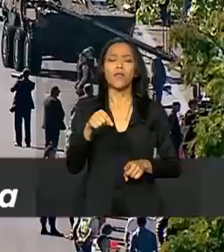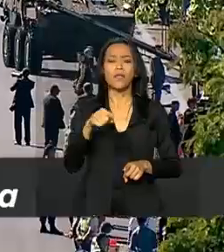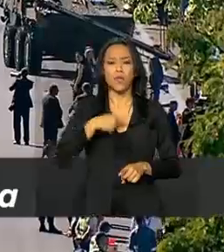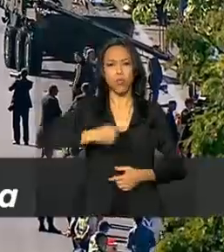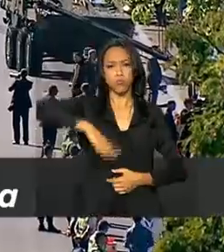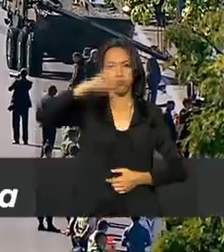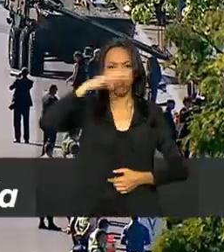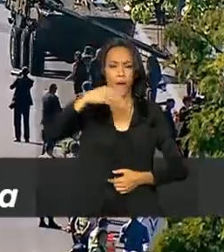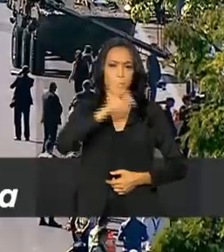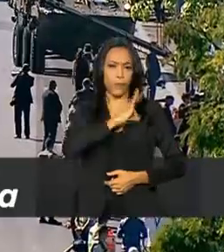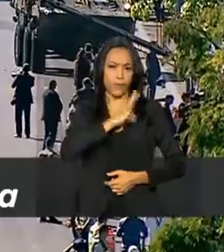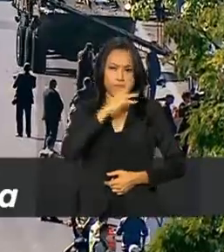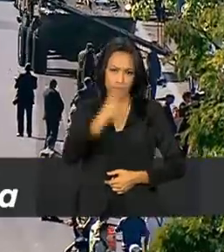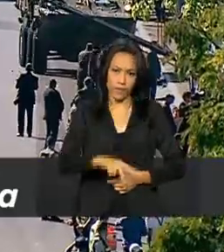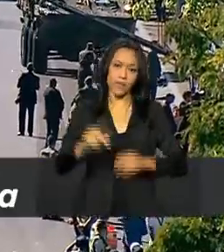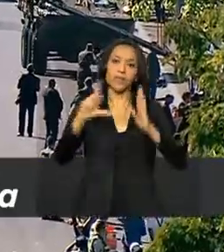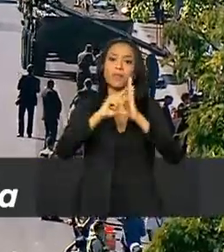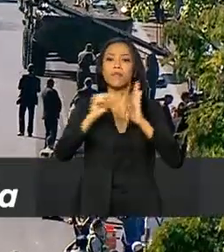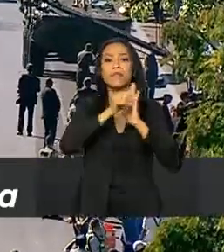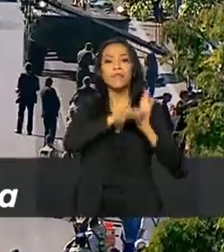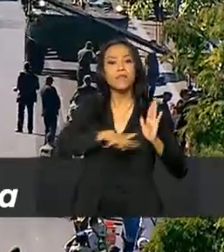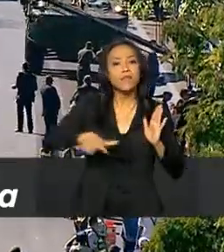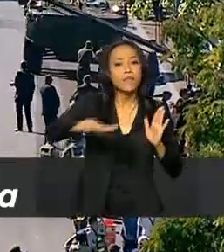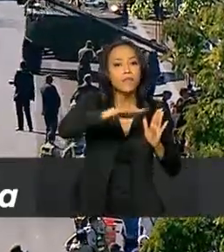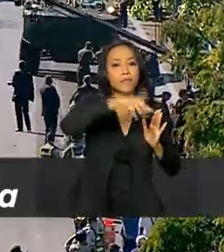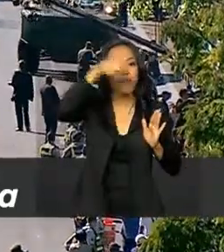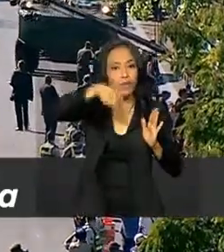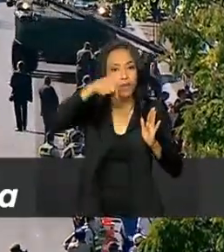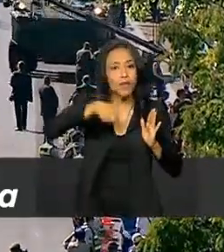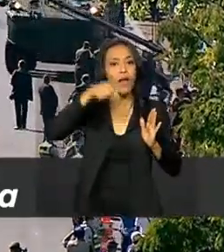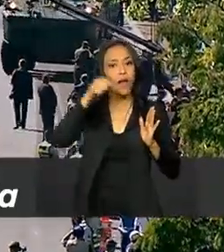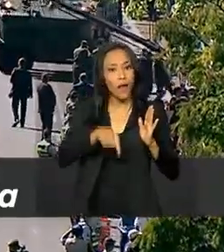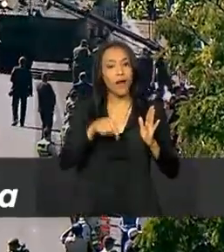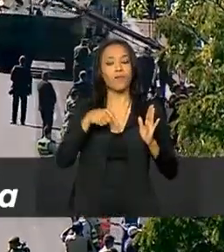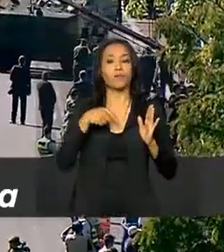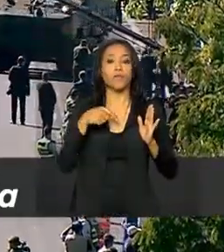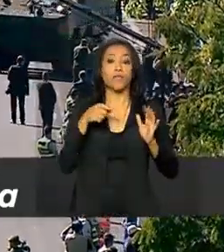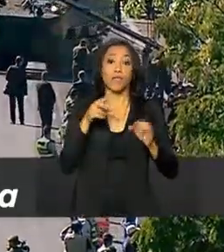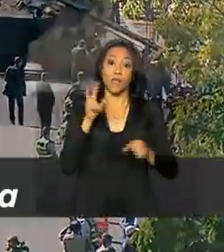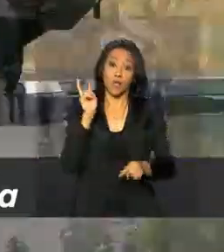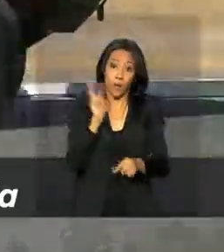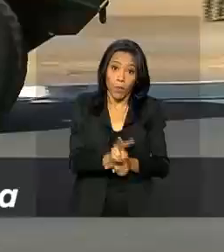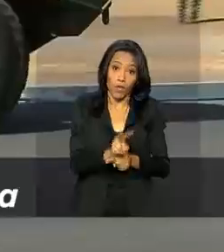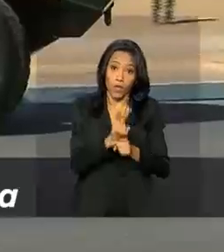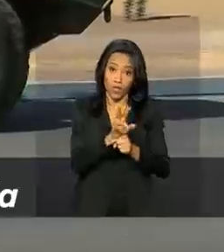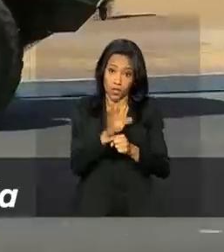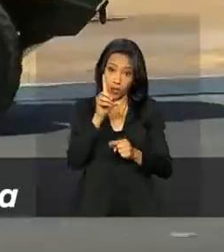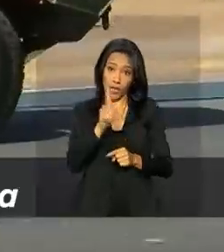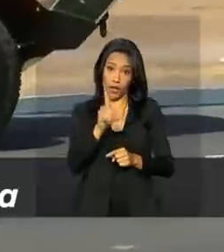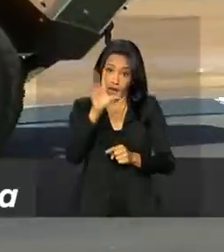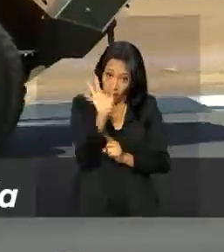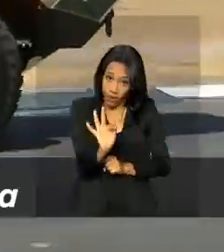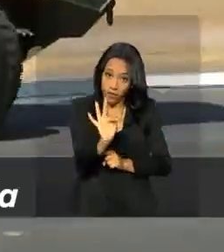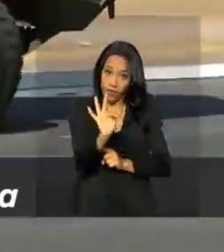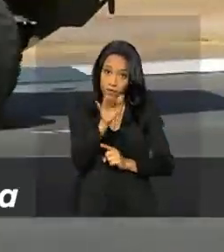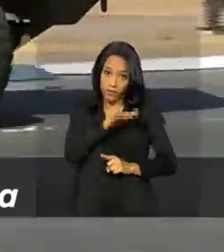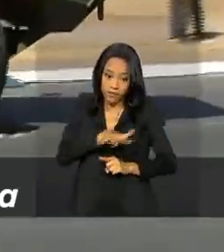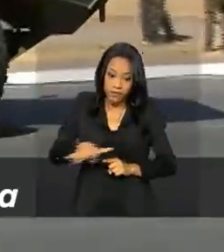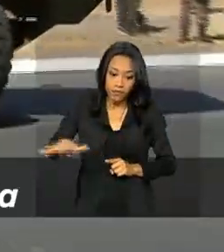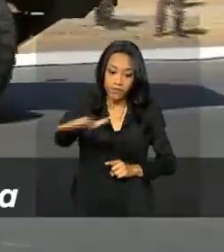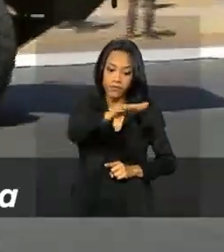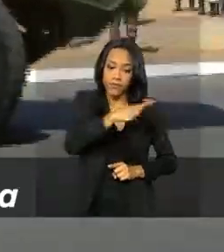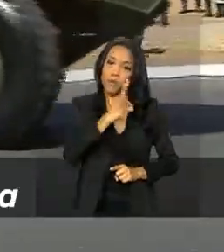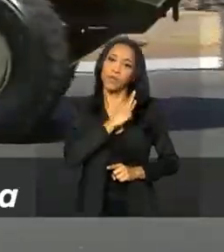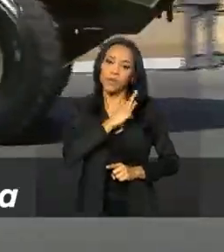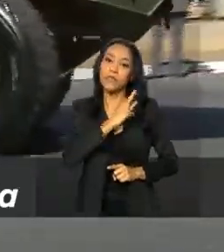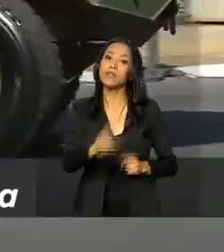lembrar a todos, ele é um comando militar de área que abrange o Distrito Federal,